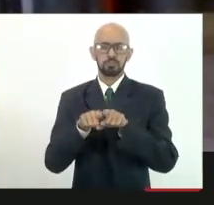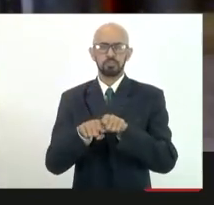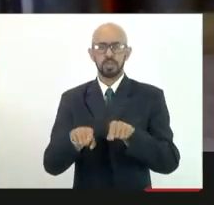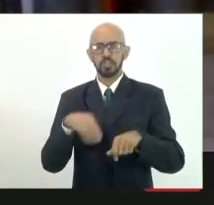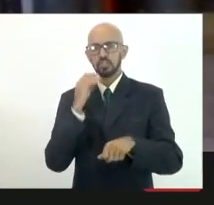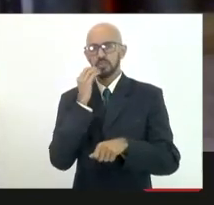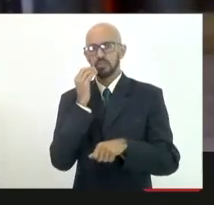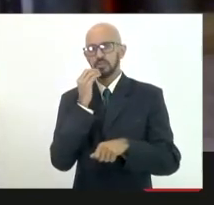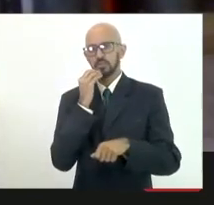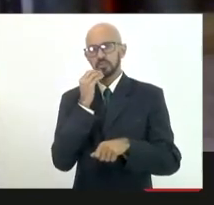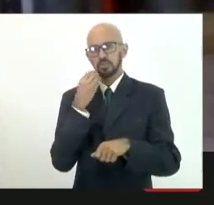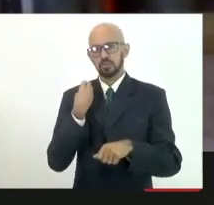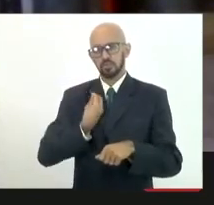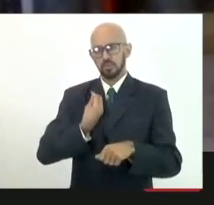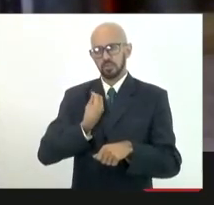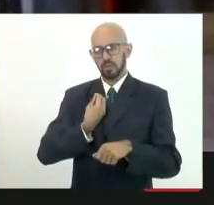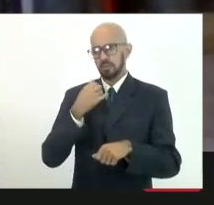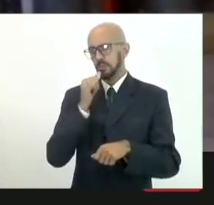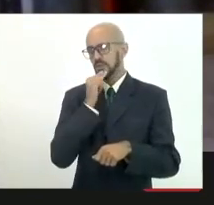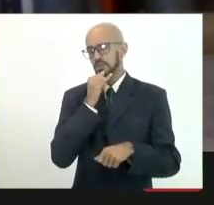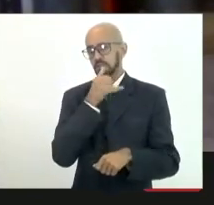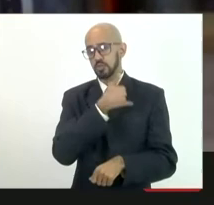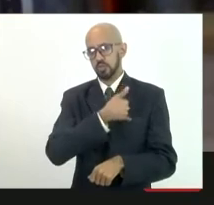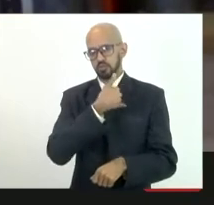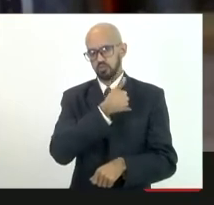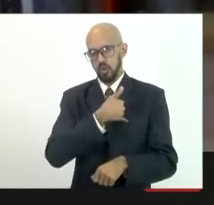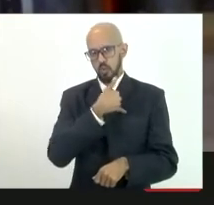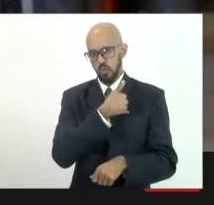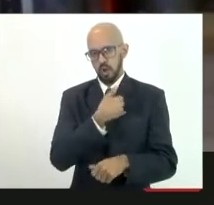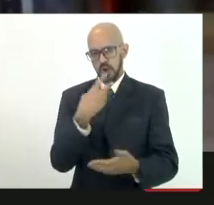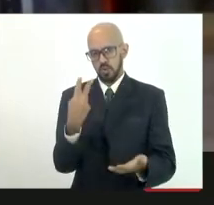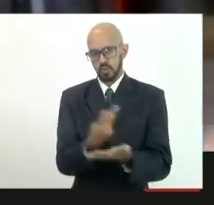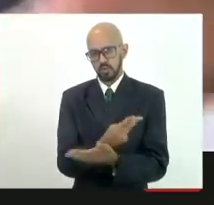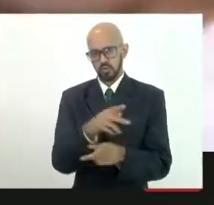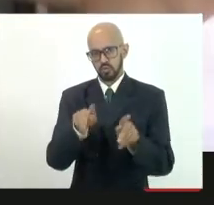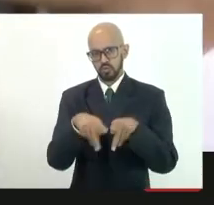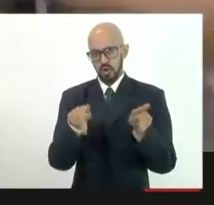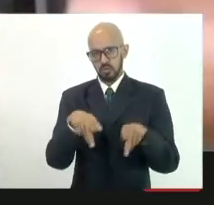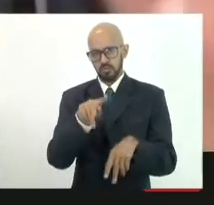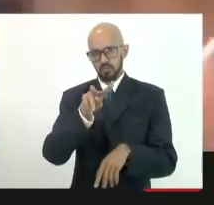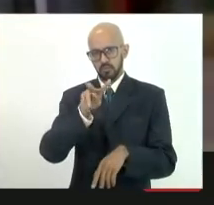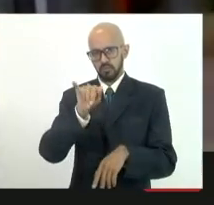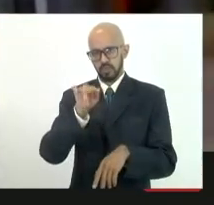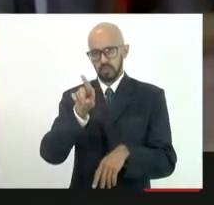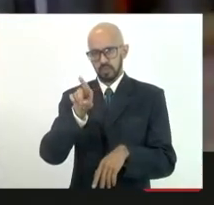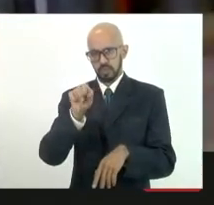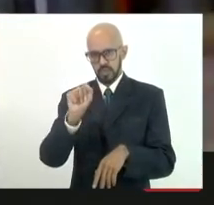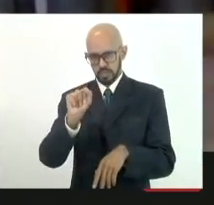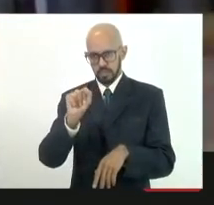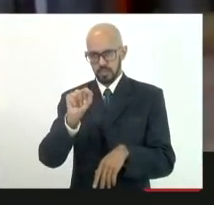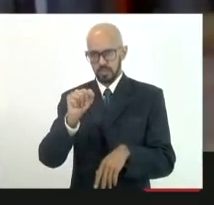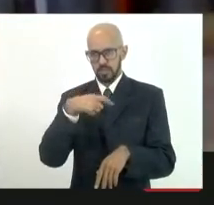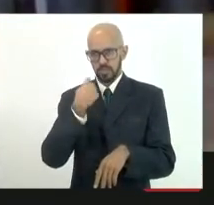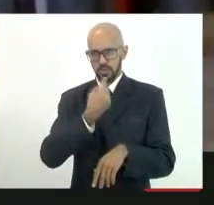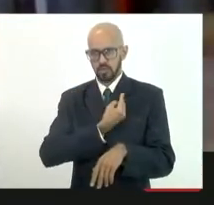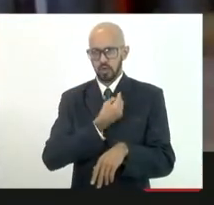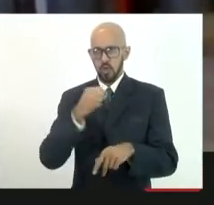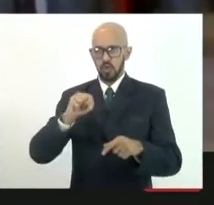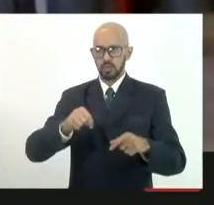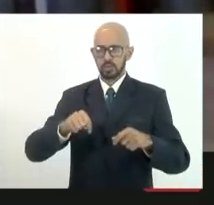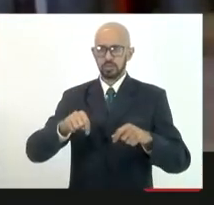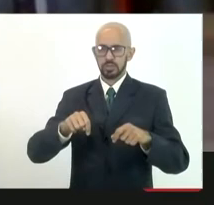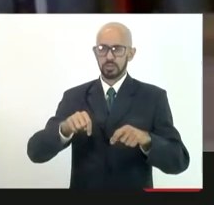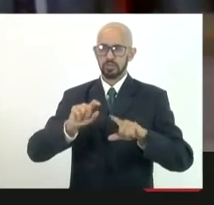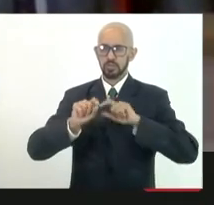vivenciamos em São João de Meriti uma situação do Shopping Vida, em que nós, a partir de uma situação